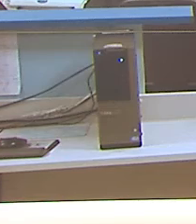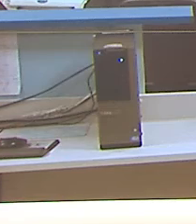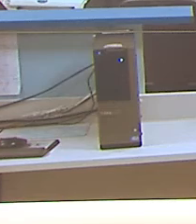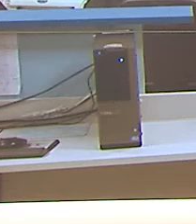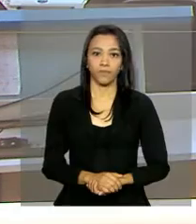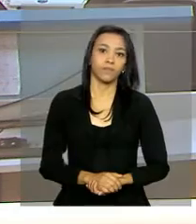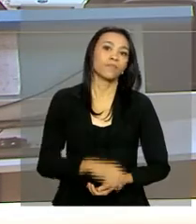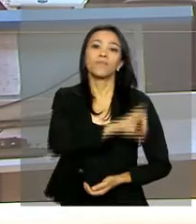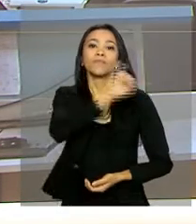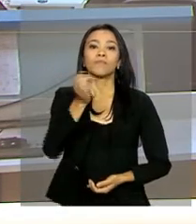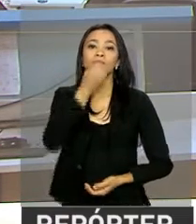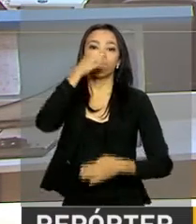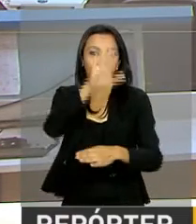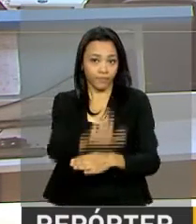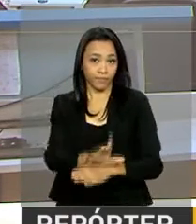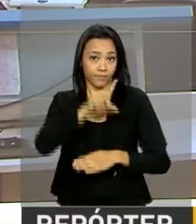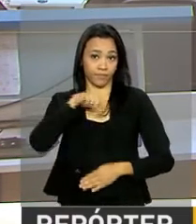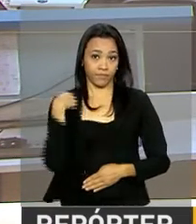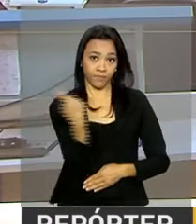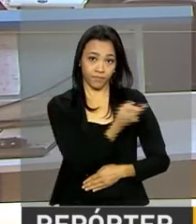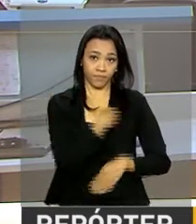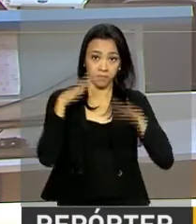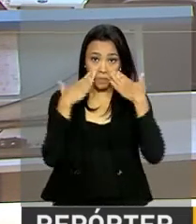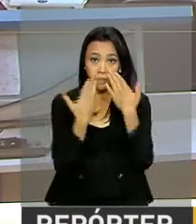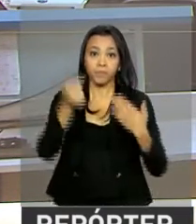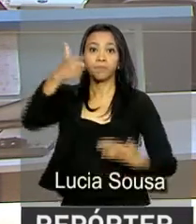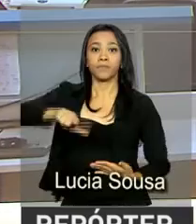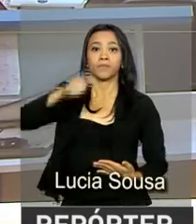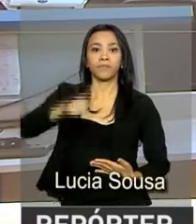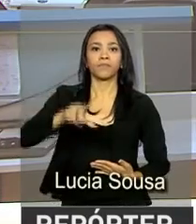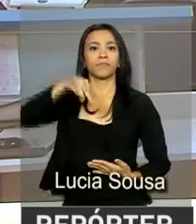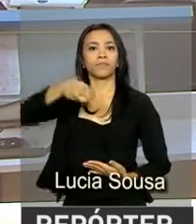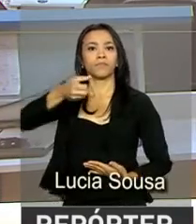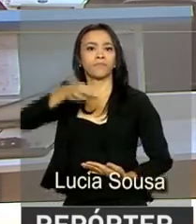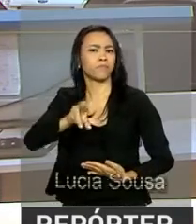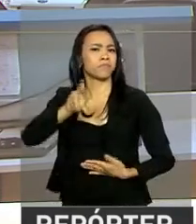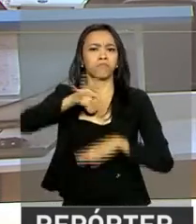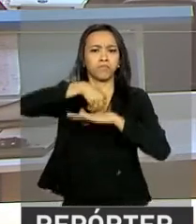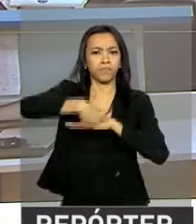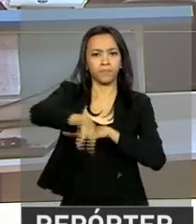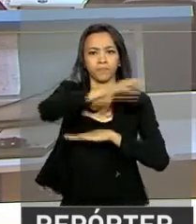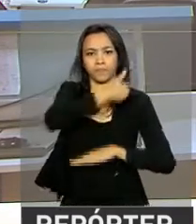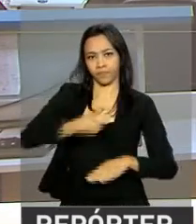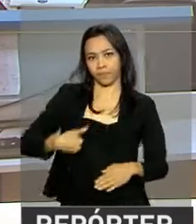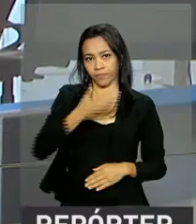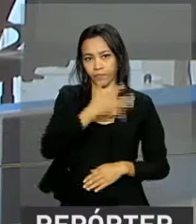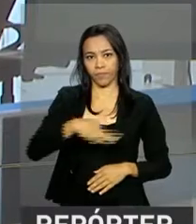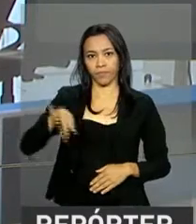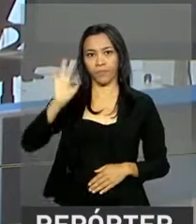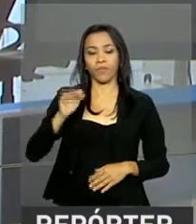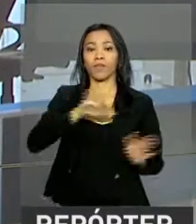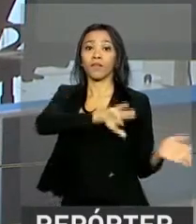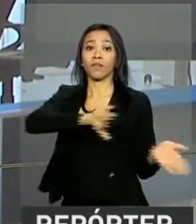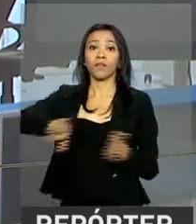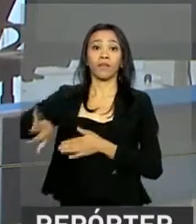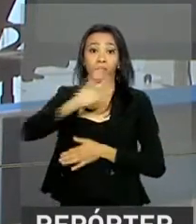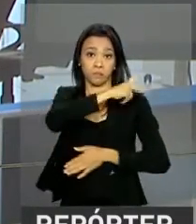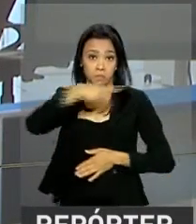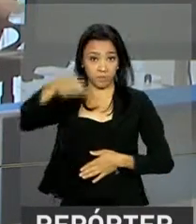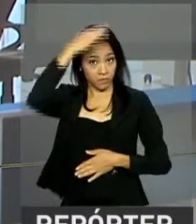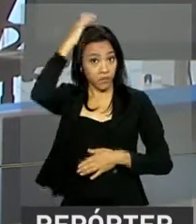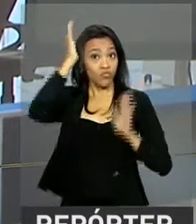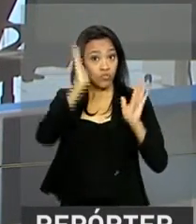olá boa tarde estamos de volta com o repórter e nbr e as notícias do governo federal o presidente michel temer